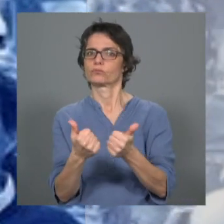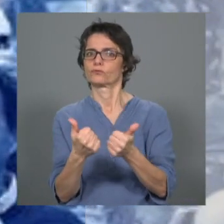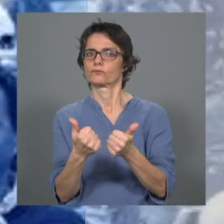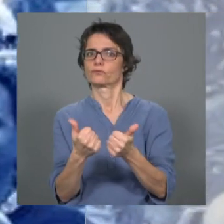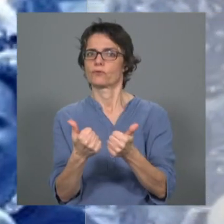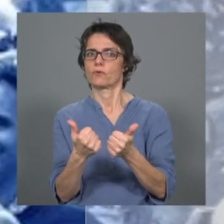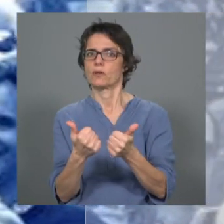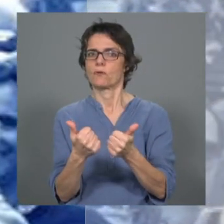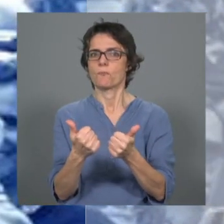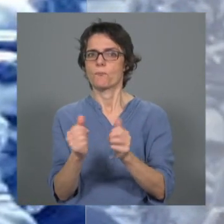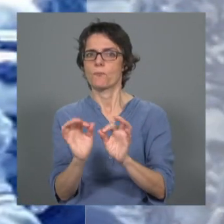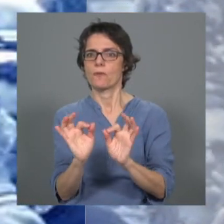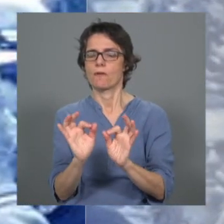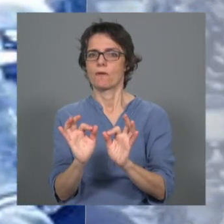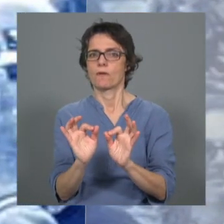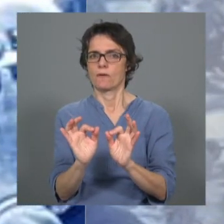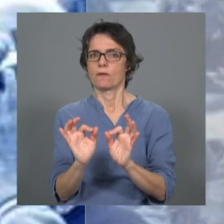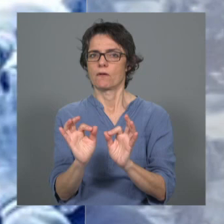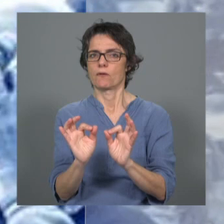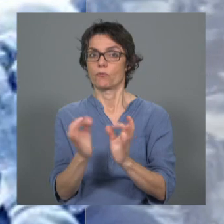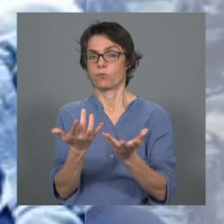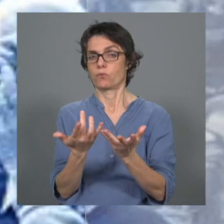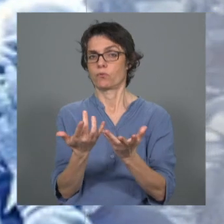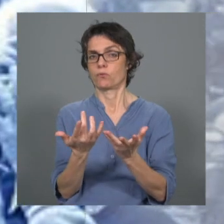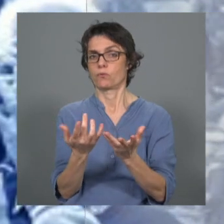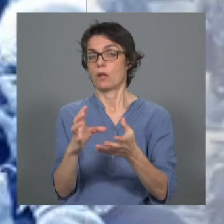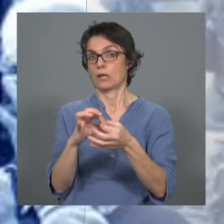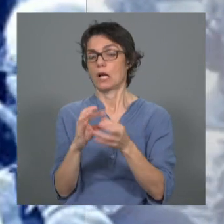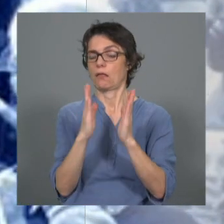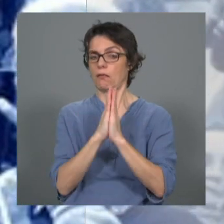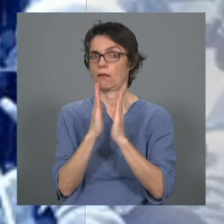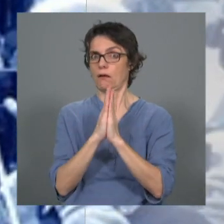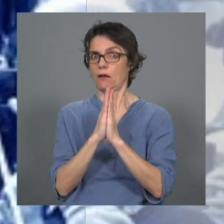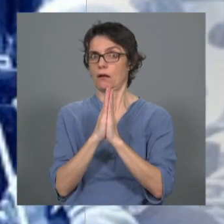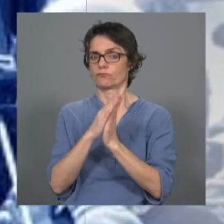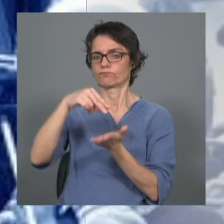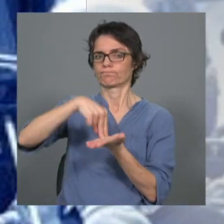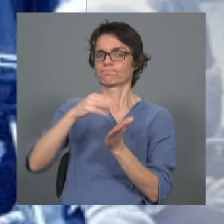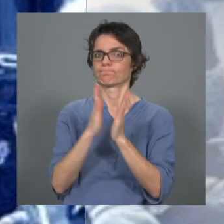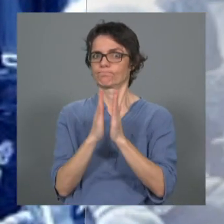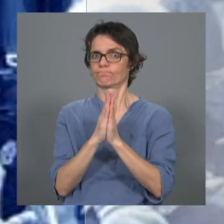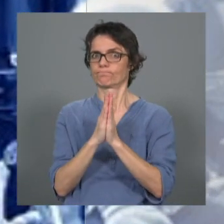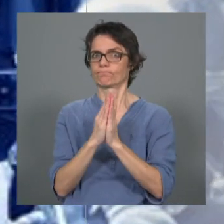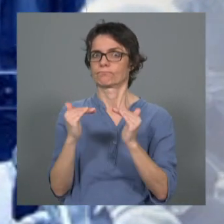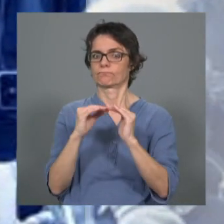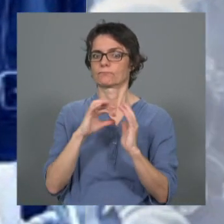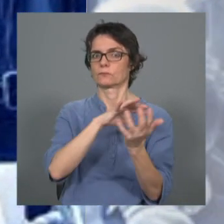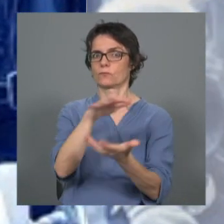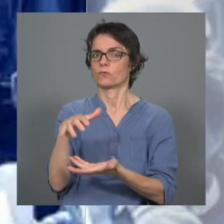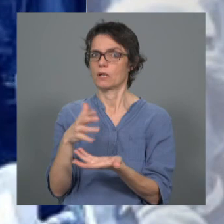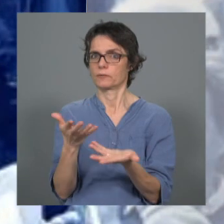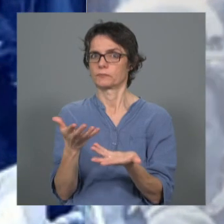digamos assim, e muito notórias daquilo que deve ser a presença de igreja no mundo, estas dimensões que foram